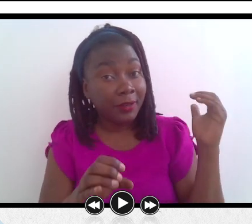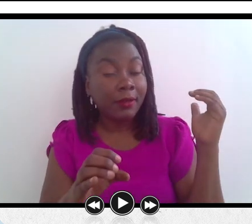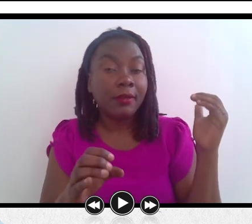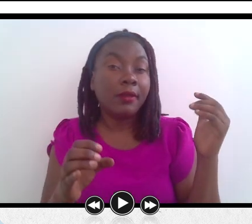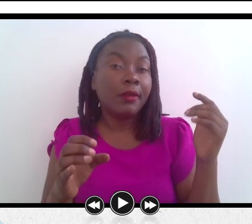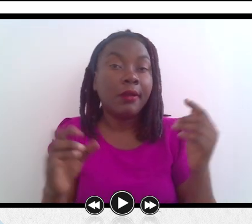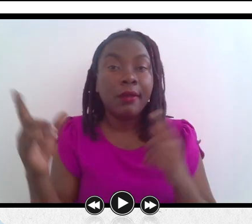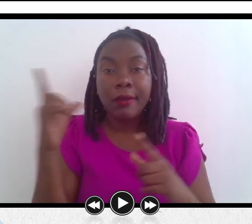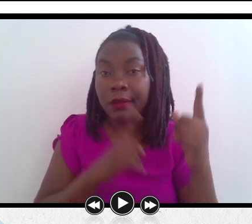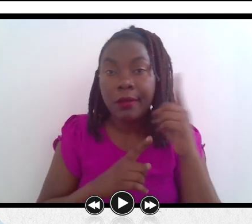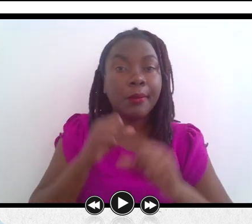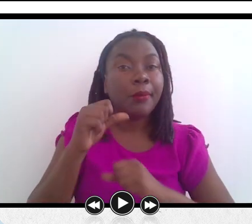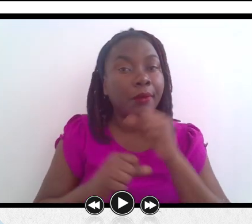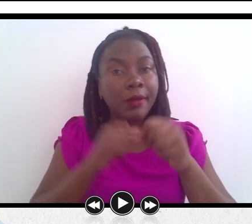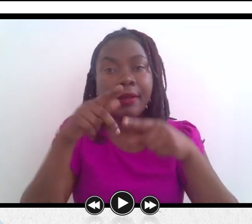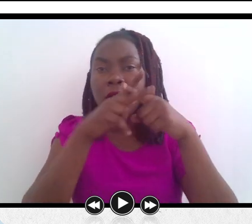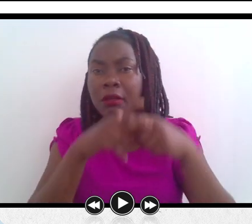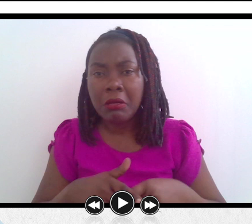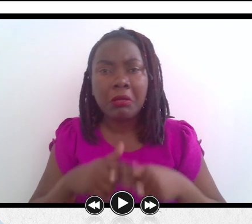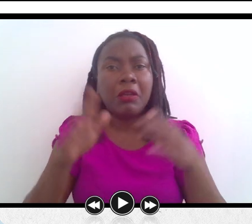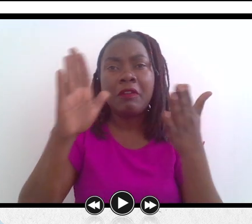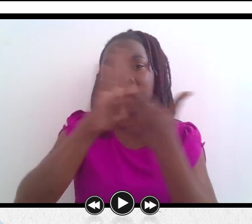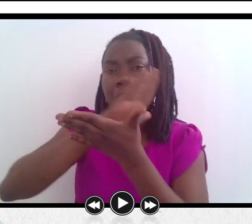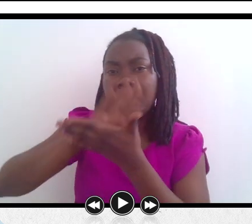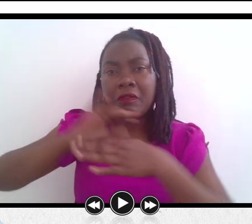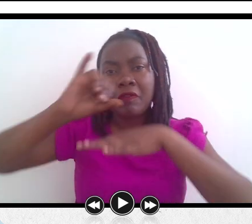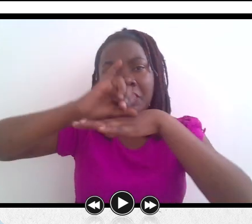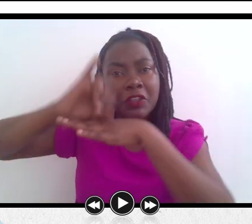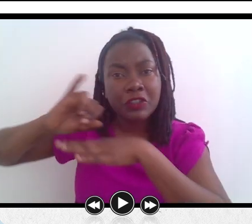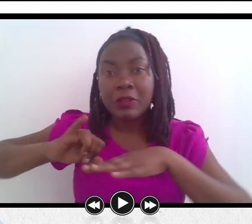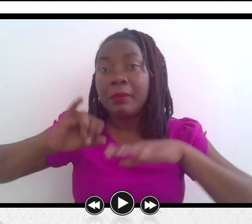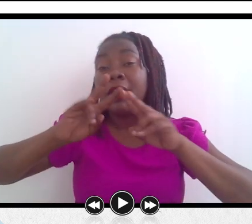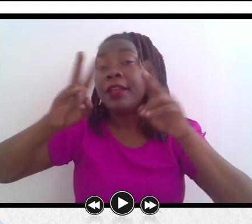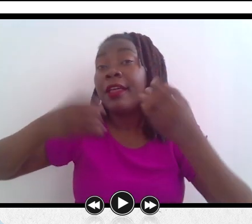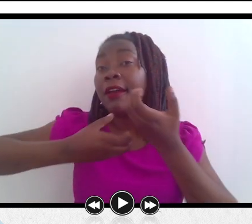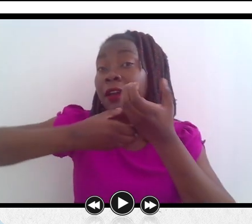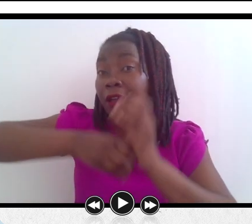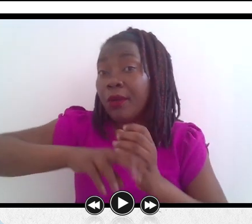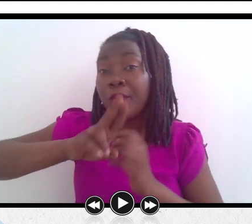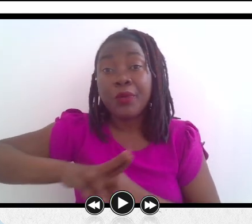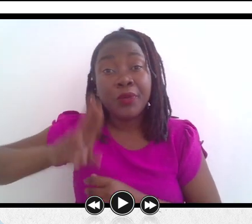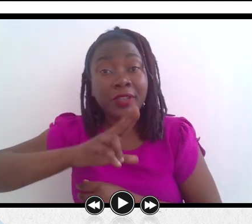ampliação, modificação, retificação, revestimento, as questões das canalizações, dos cursos da água